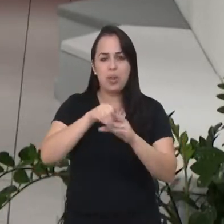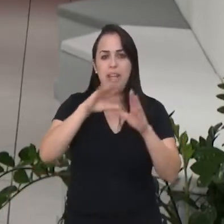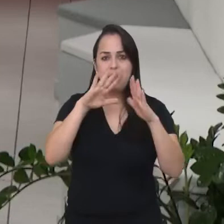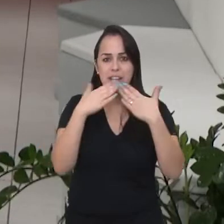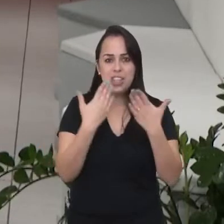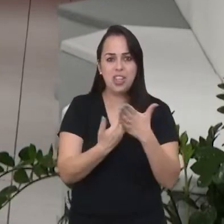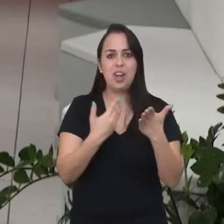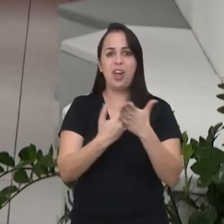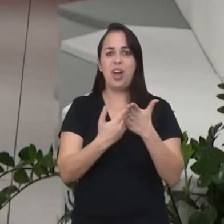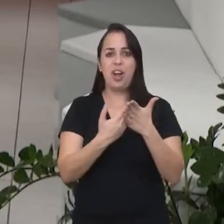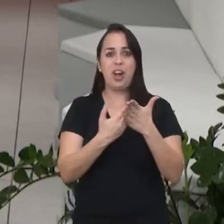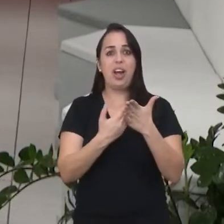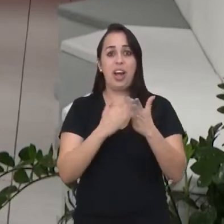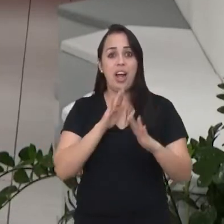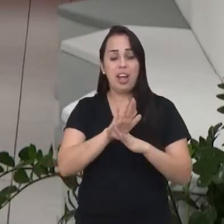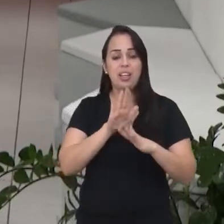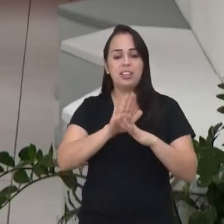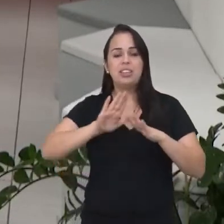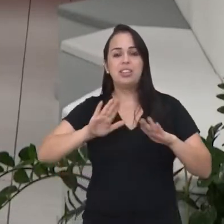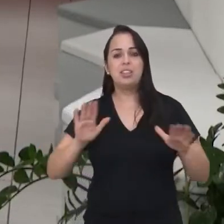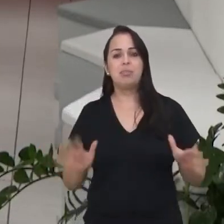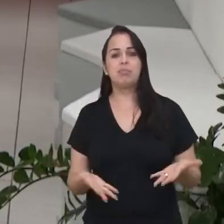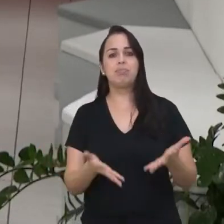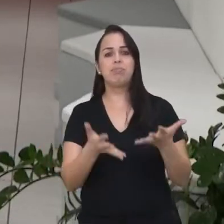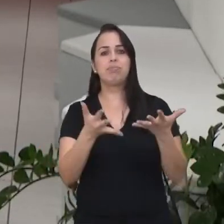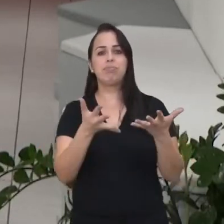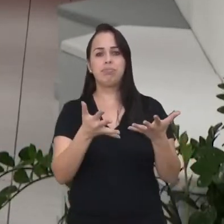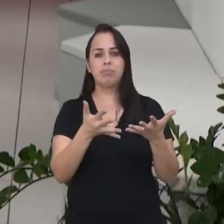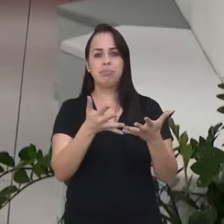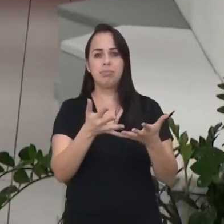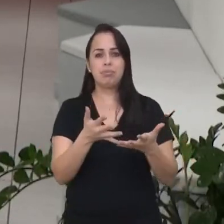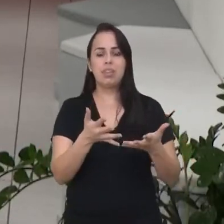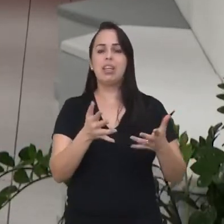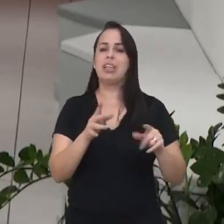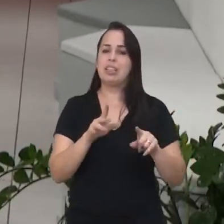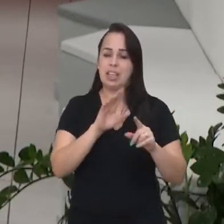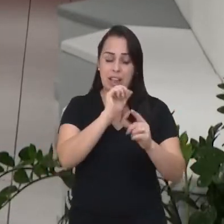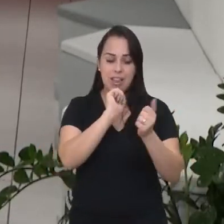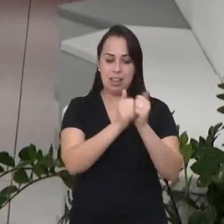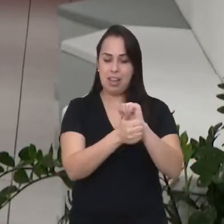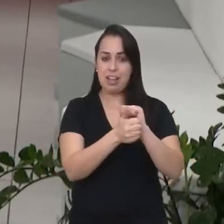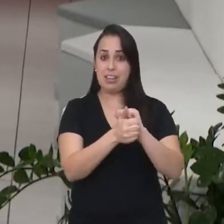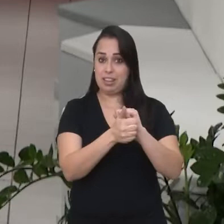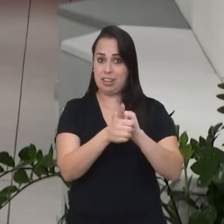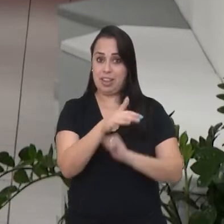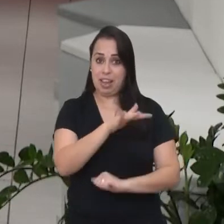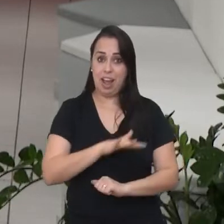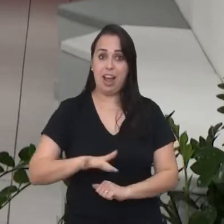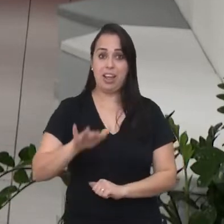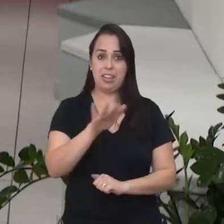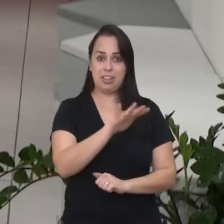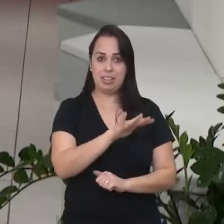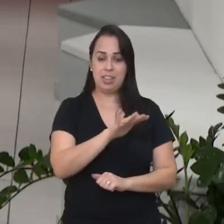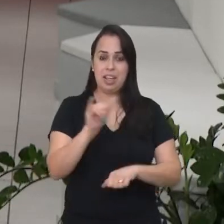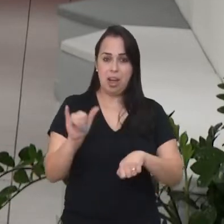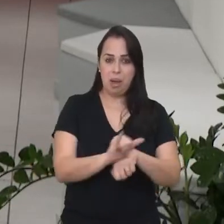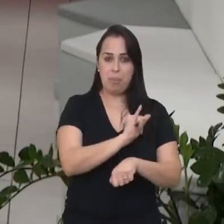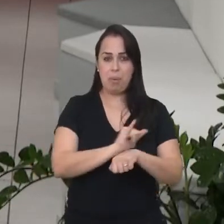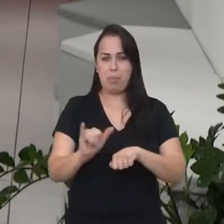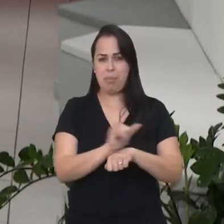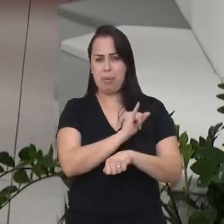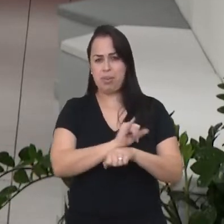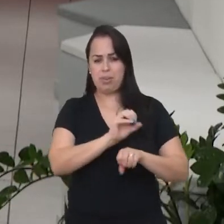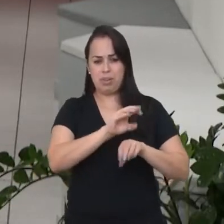Escola Ativa, nós podemos massificar essa ideia do esporte educacional como uma das maiores